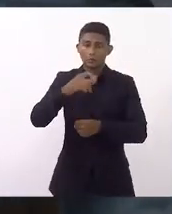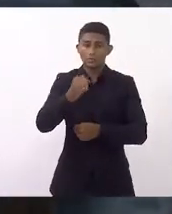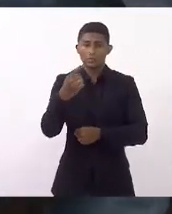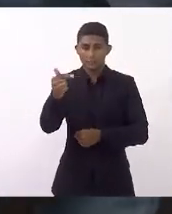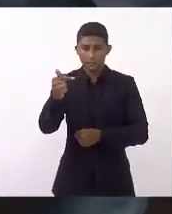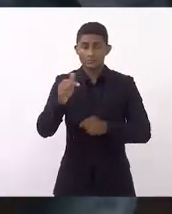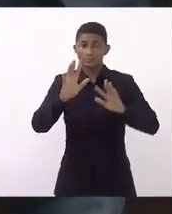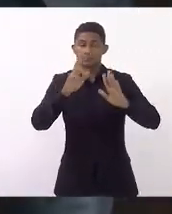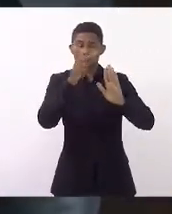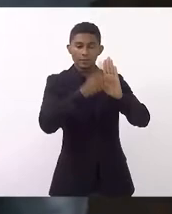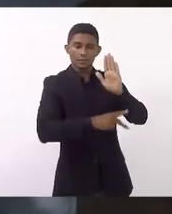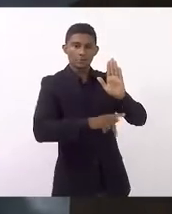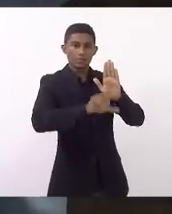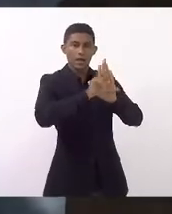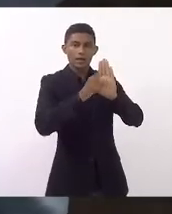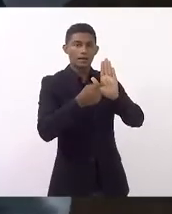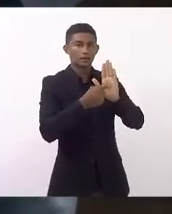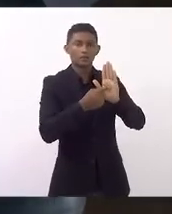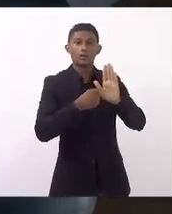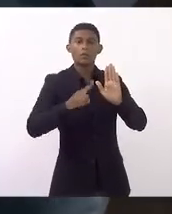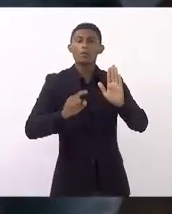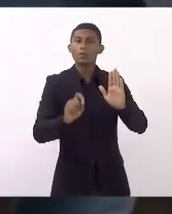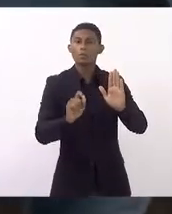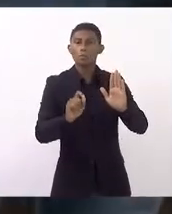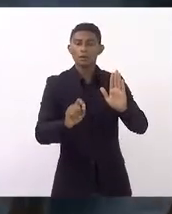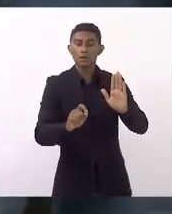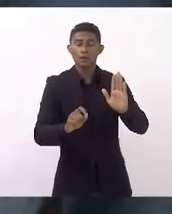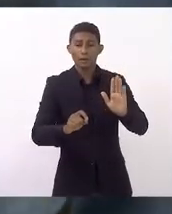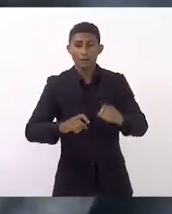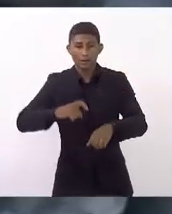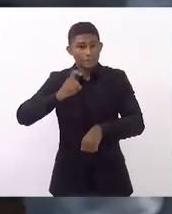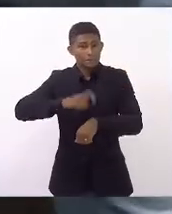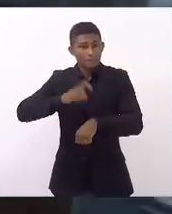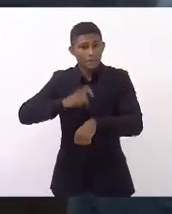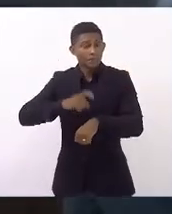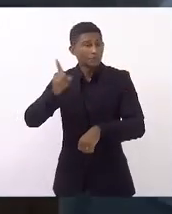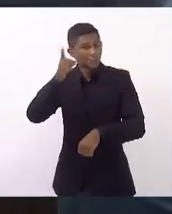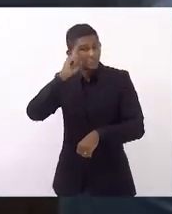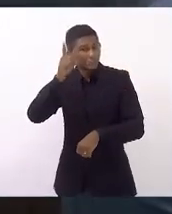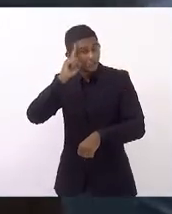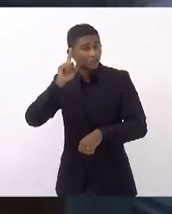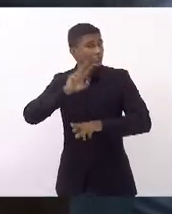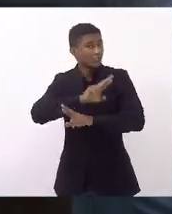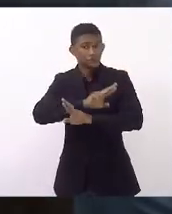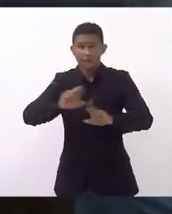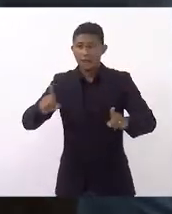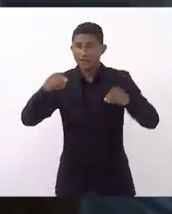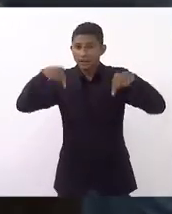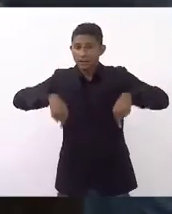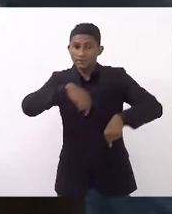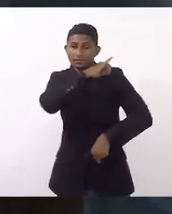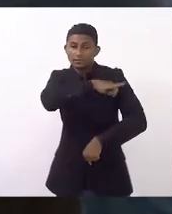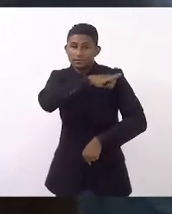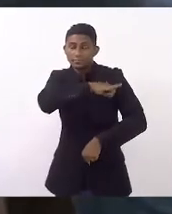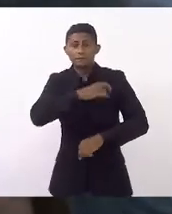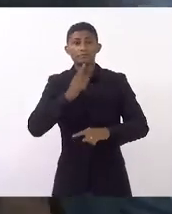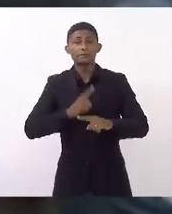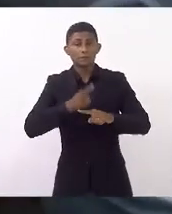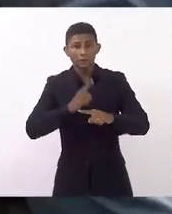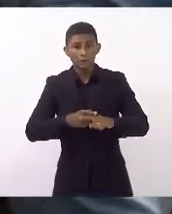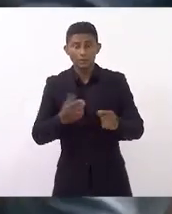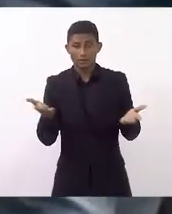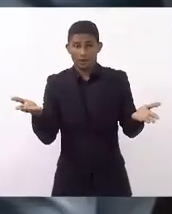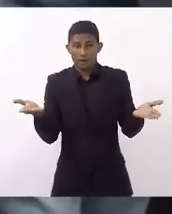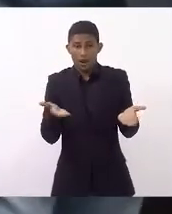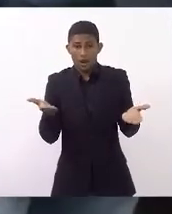propõe é um cronograma diferente de implantação da reforma do Rio de Janeiro para que não aconteça o que está acontecendo, que